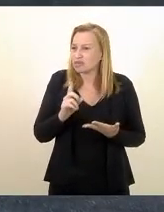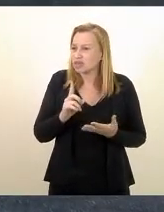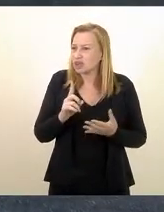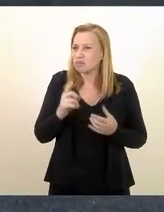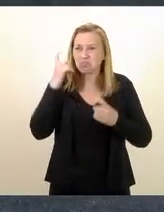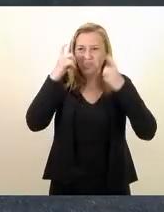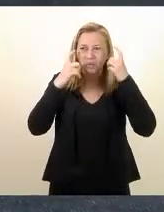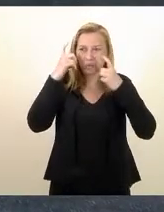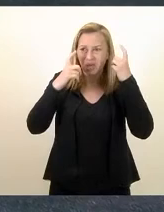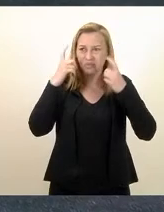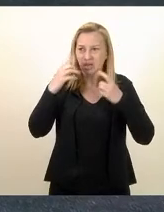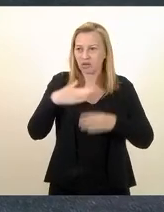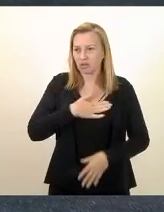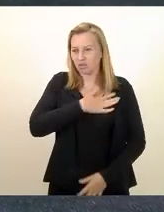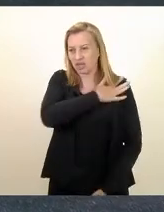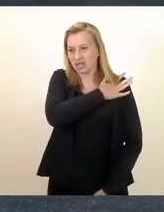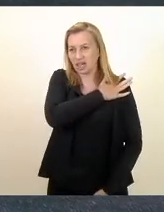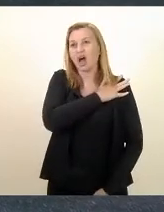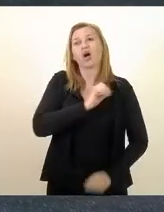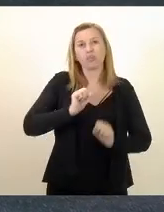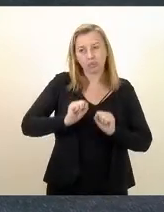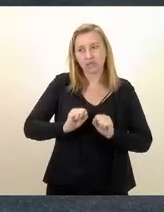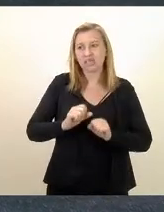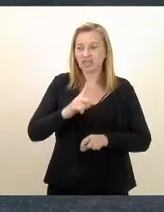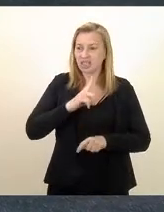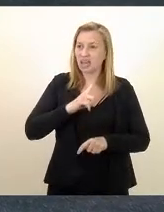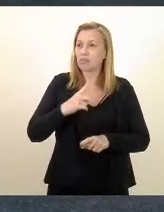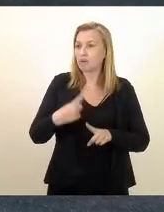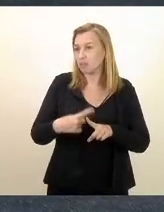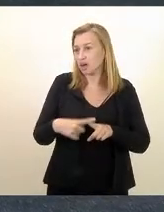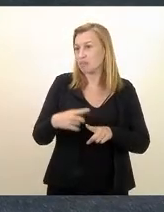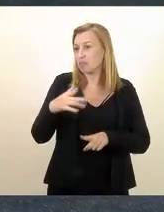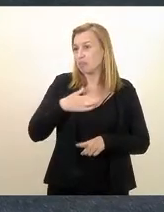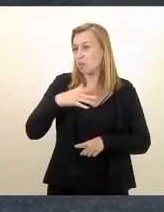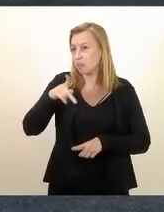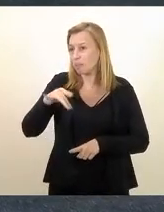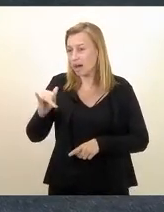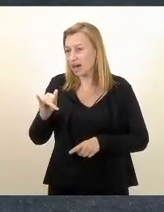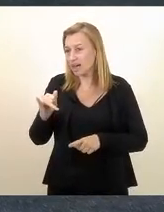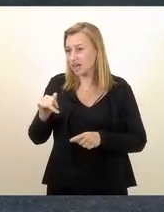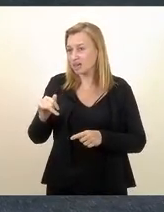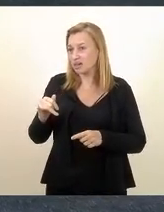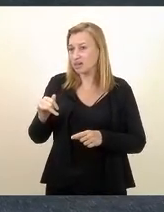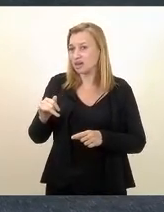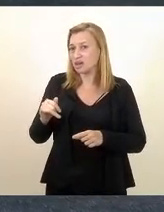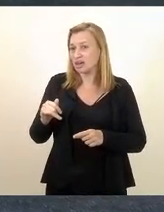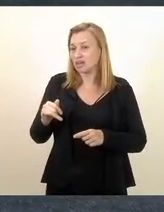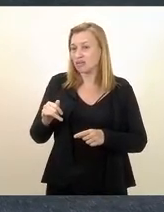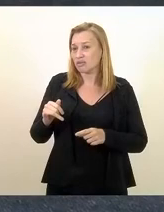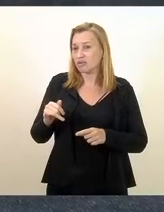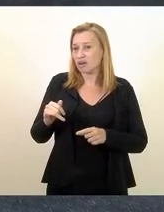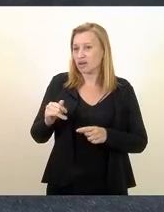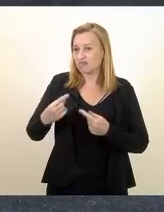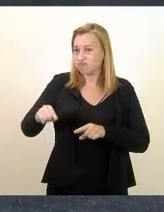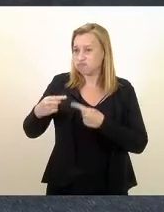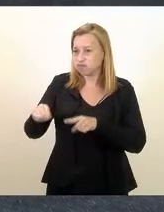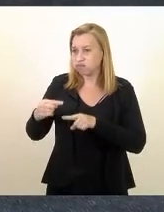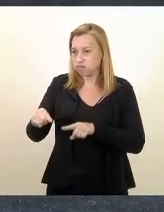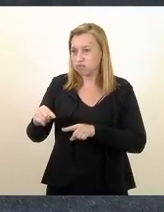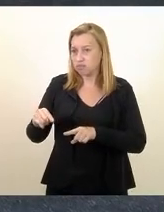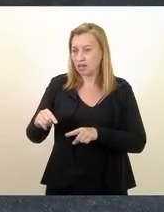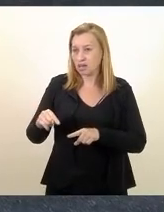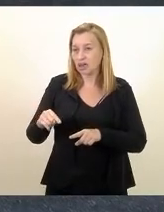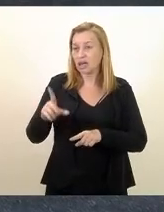ter porque meu pai foi caçado pela ditadora e meu tio também mas como prefeito de Petrópolis três mandatos sempre tive uma ótima relação com todos os